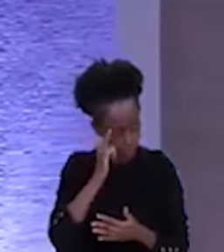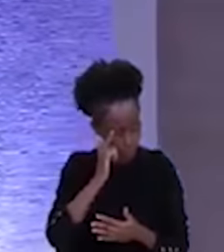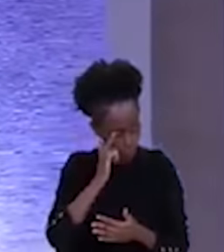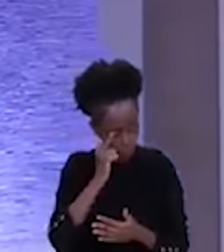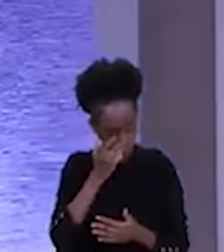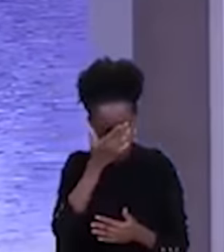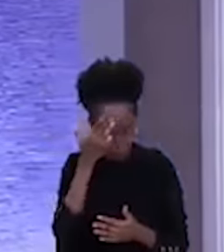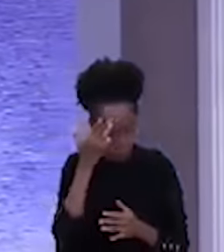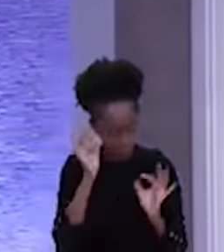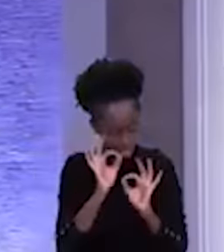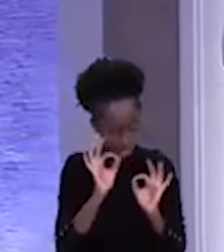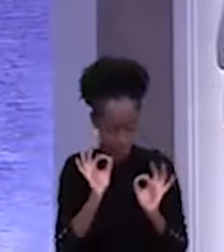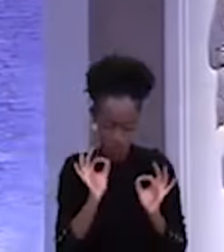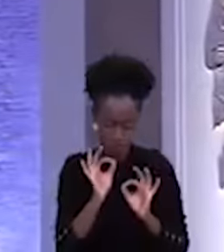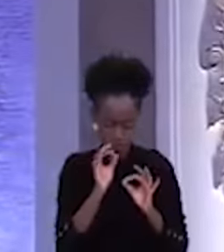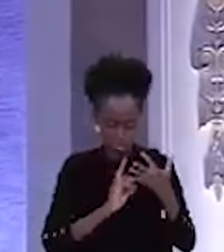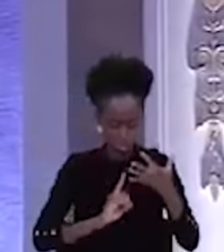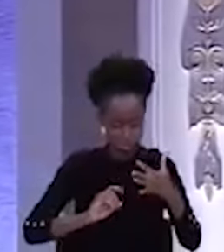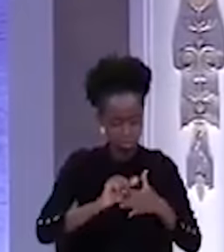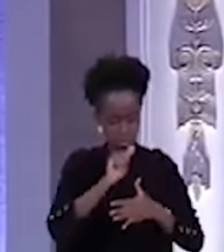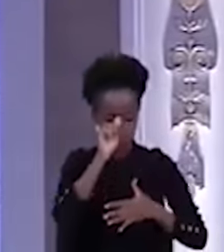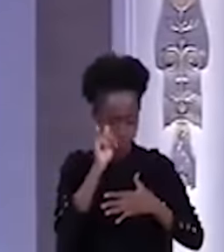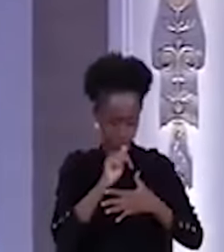nada nem ninguém pode ocupar o lugar que só